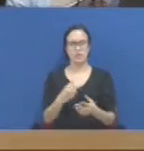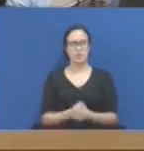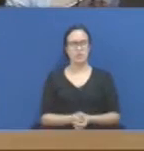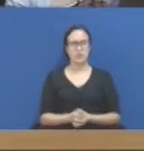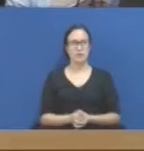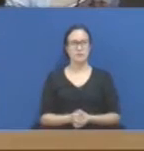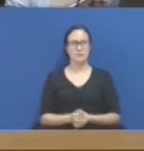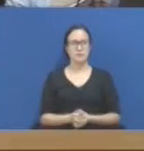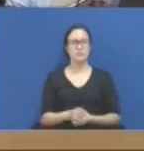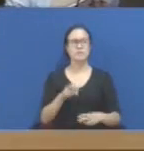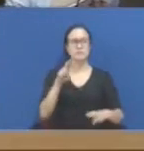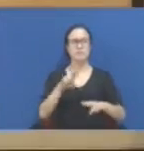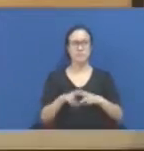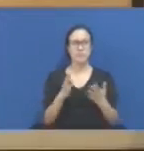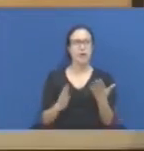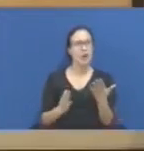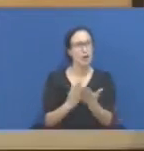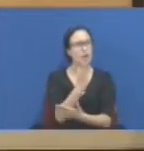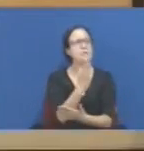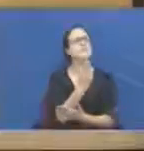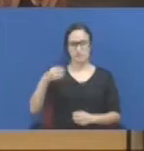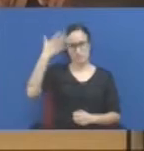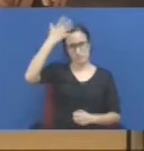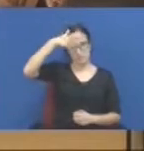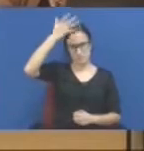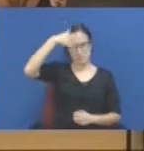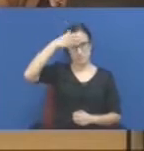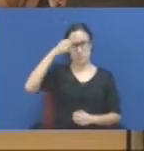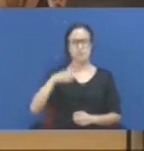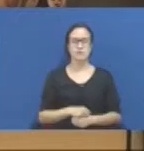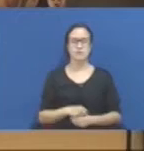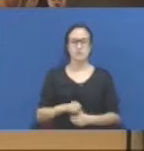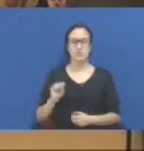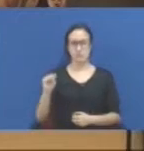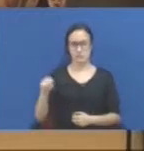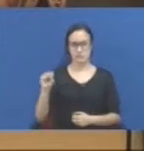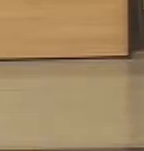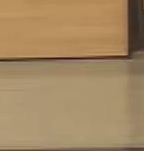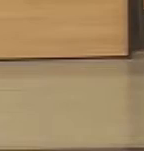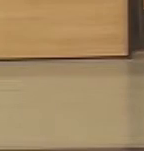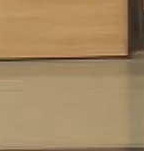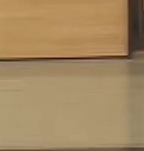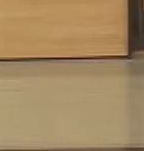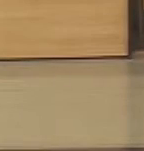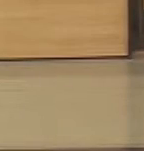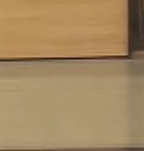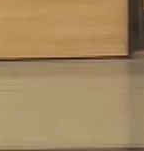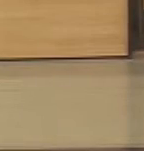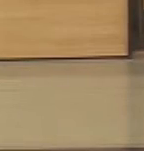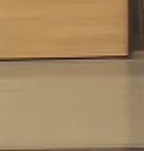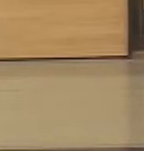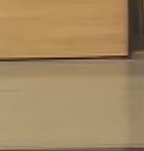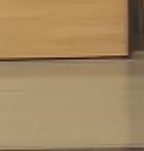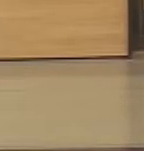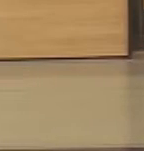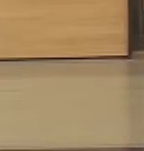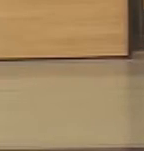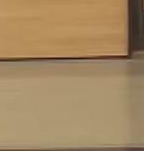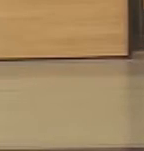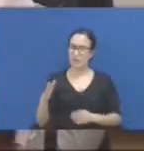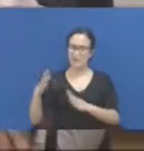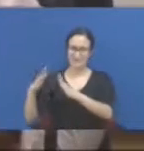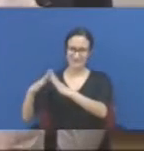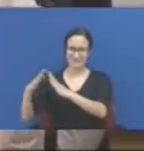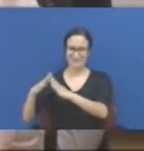a Câmara Municipal de elimeira aprovou em sessão ordinária o projeto de decreto legislativo de autoria do vereador